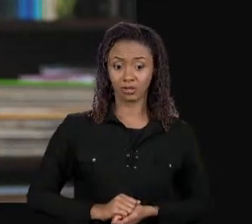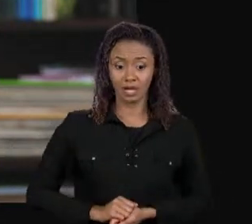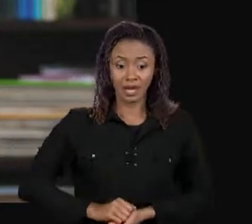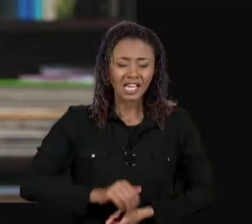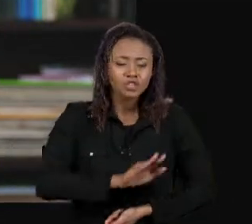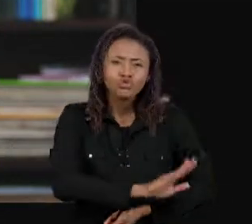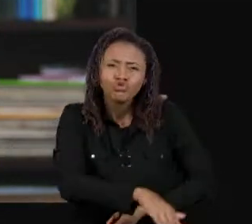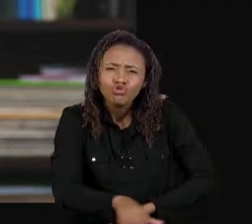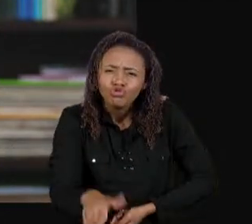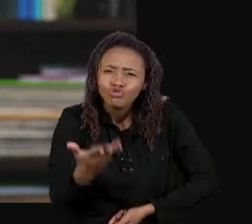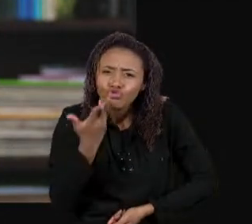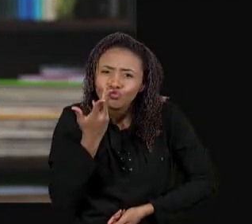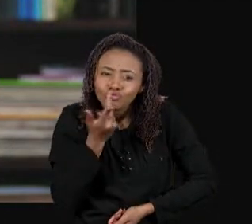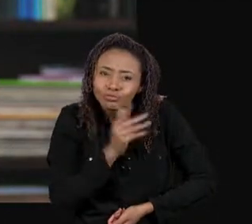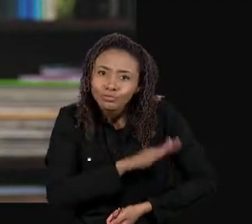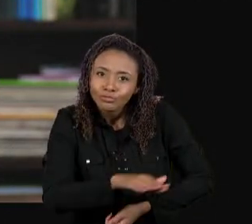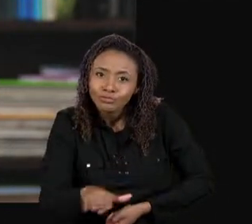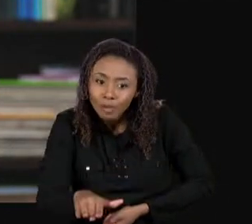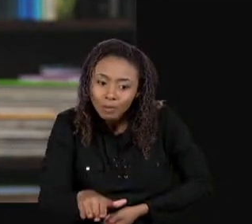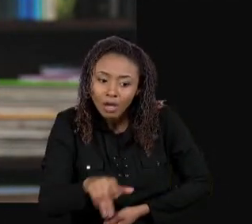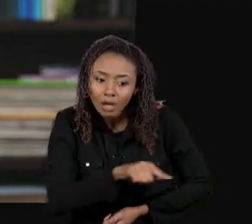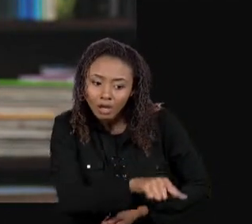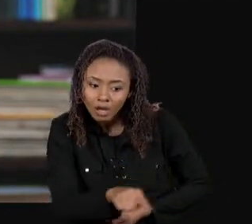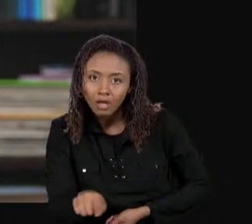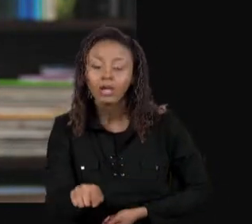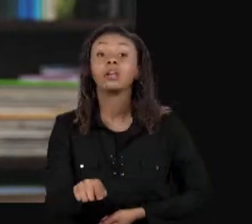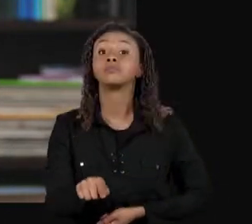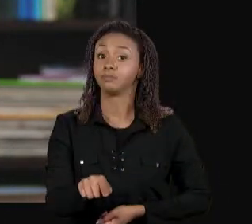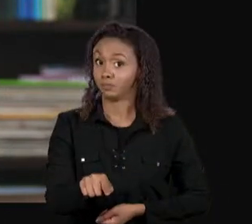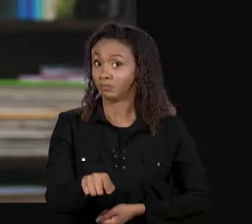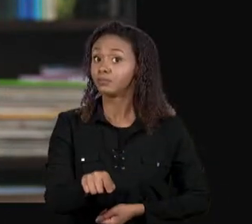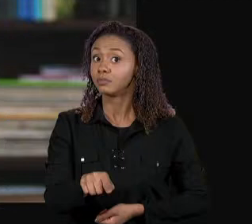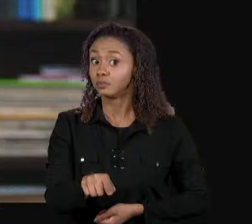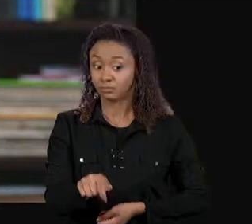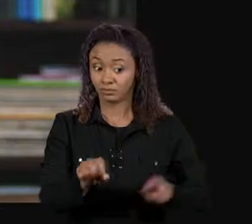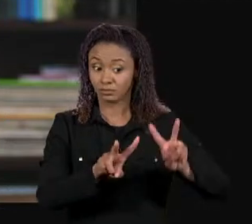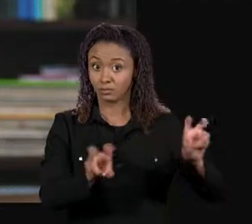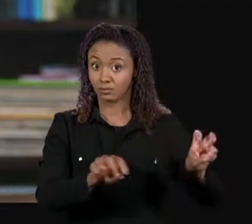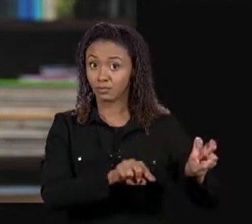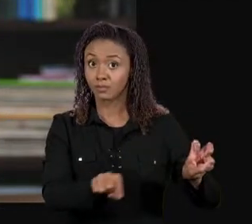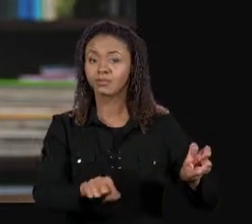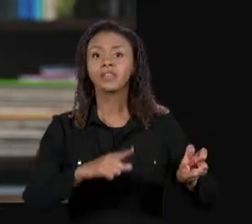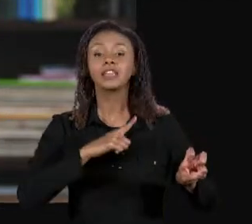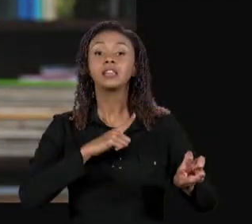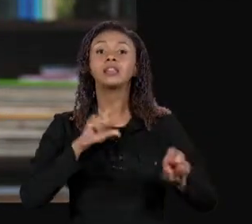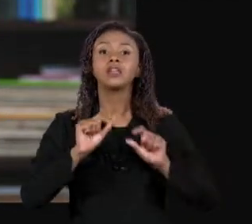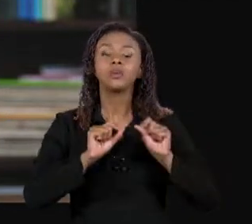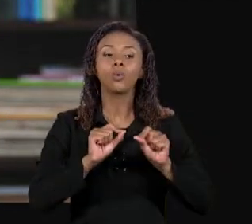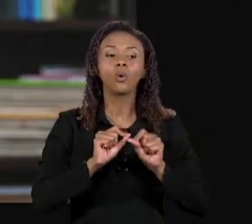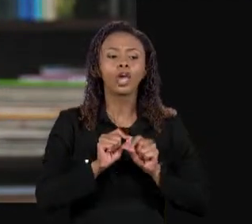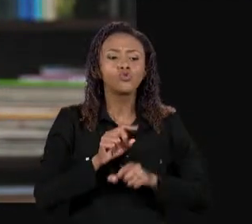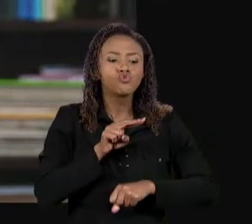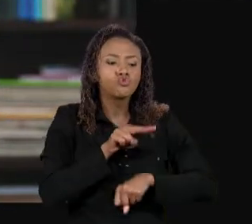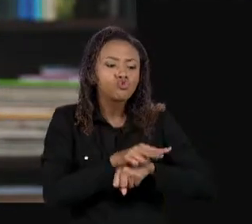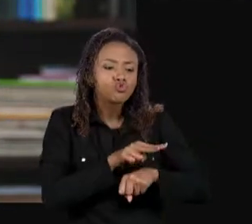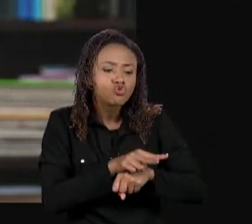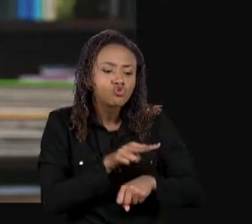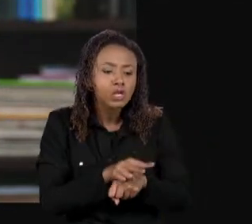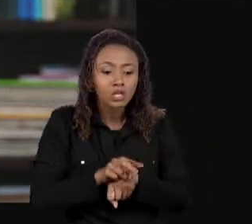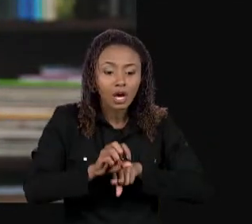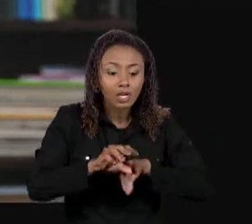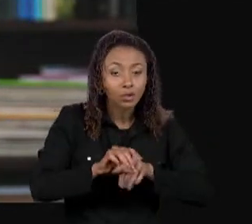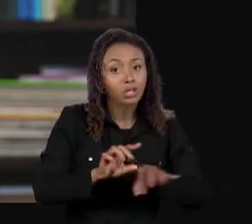crianças muito pequenas, existe uma dimensão do cuidado na educação que é uma dimensão, inclusive,